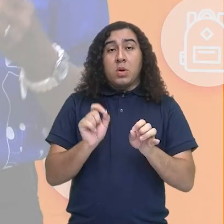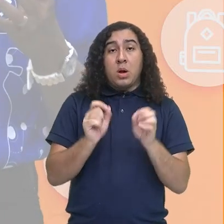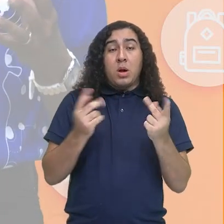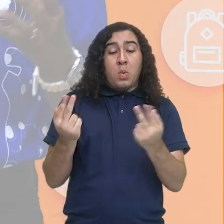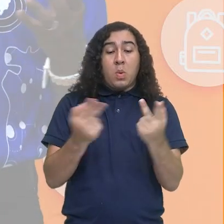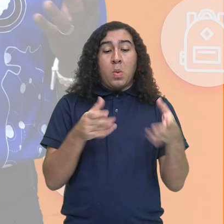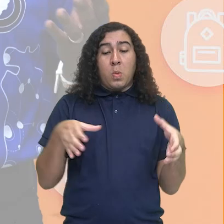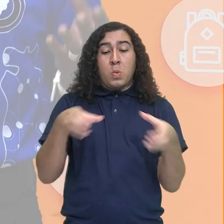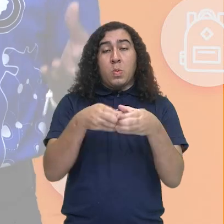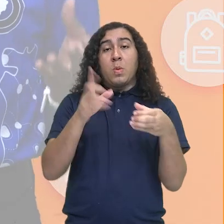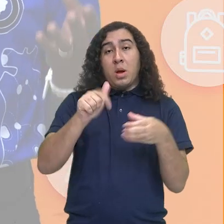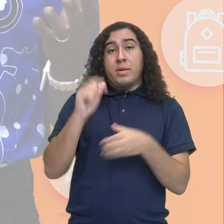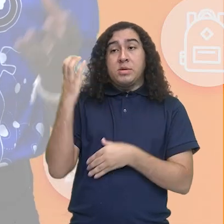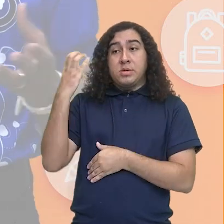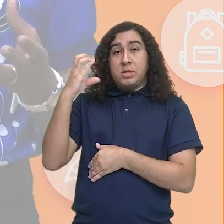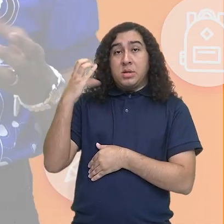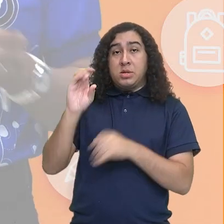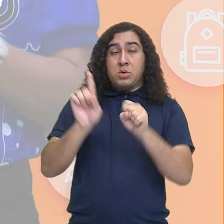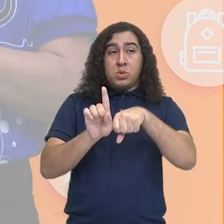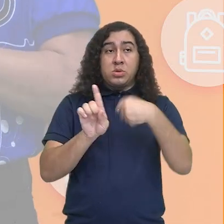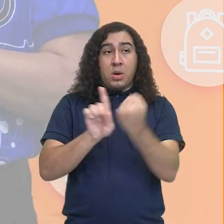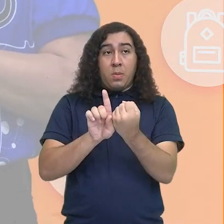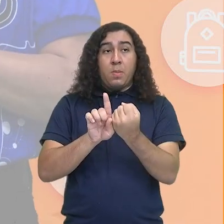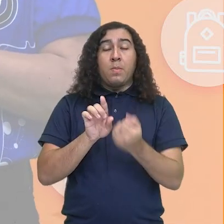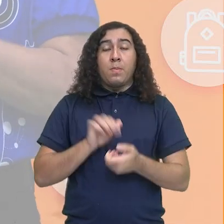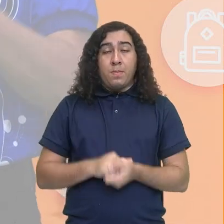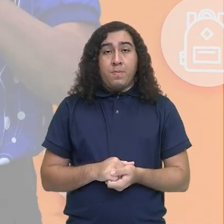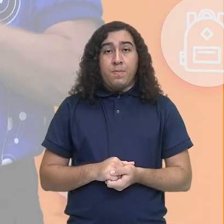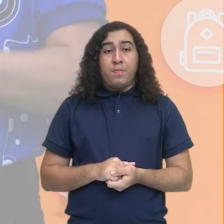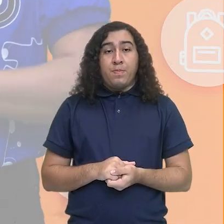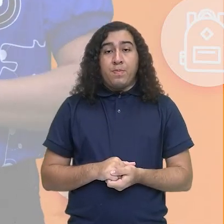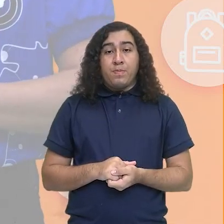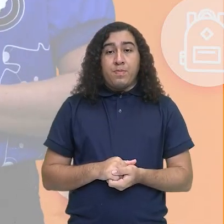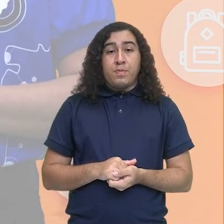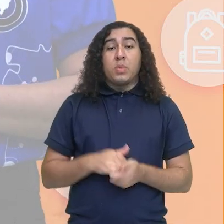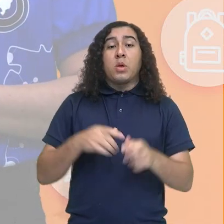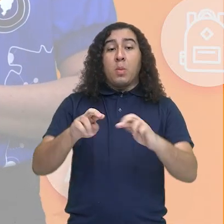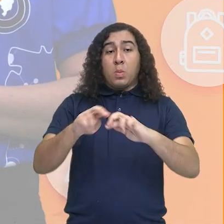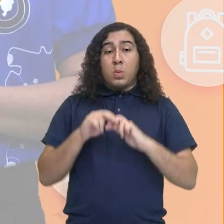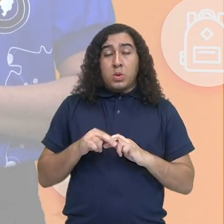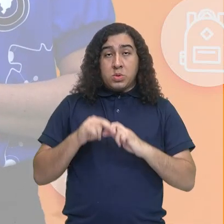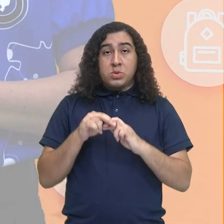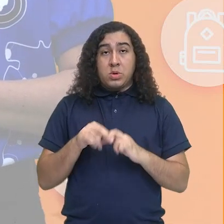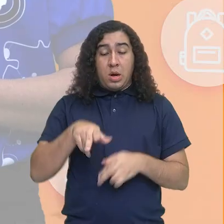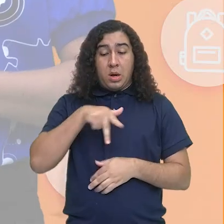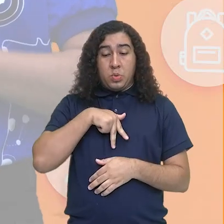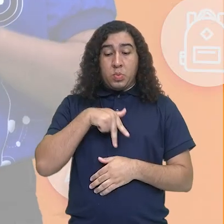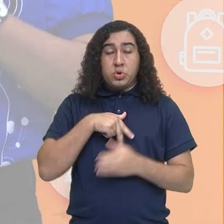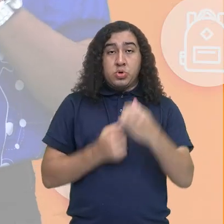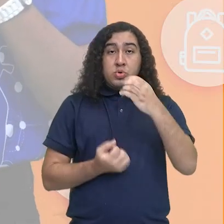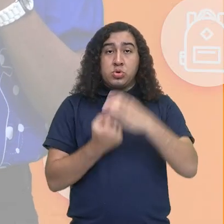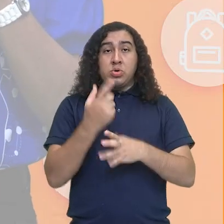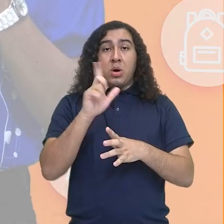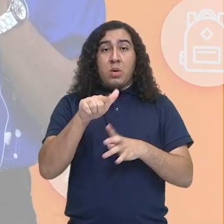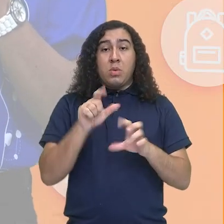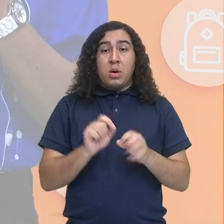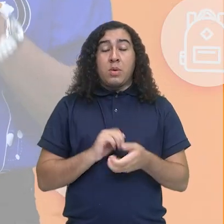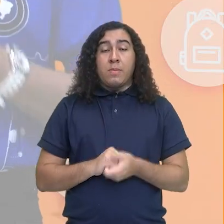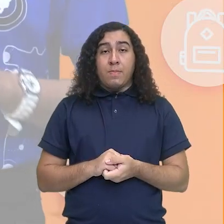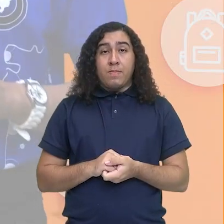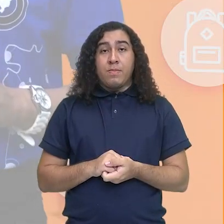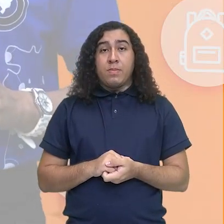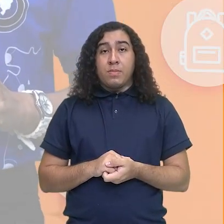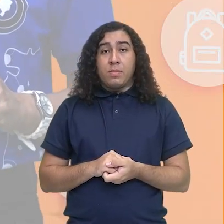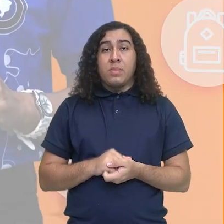grupo que são as ciências sociais. E neste caso, a antropologia surgiu como uma